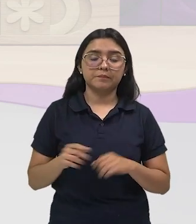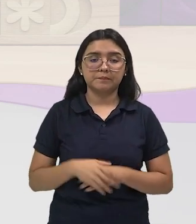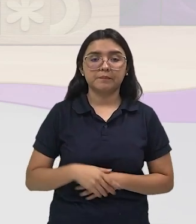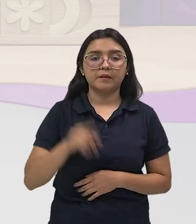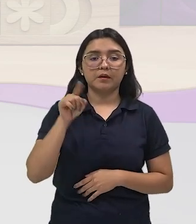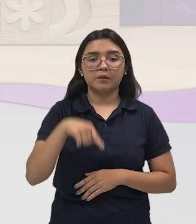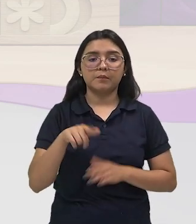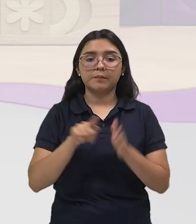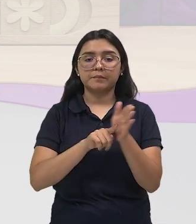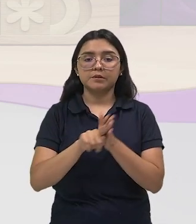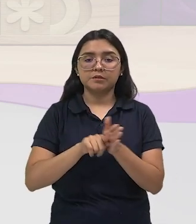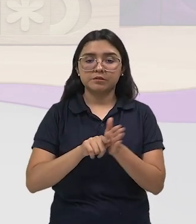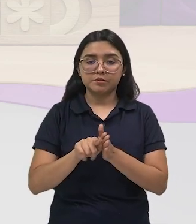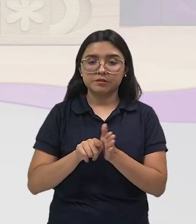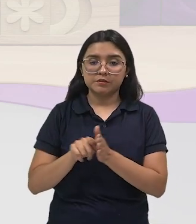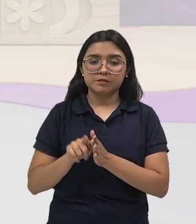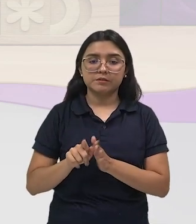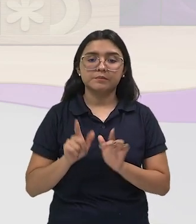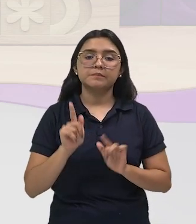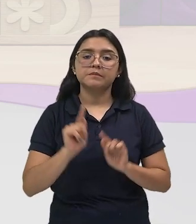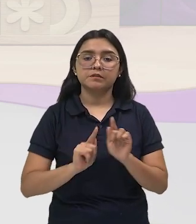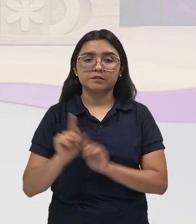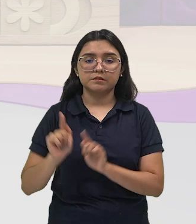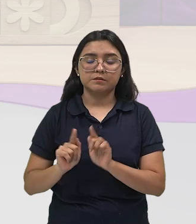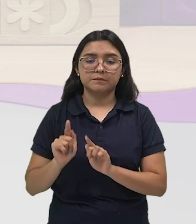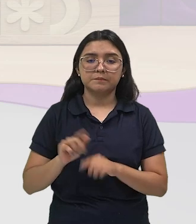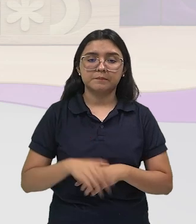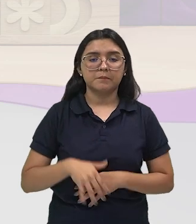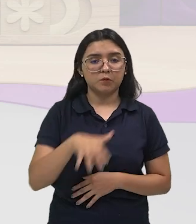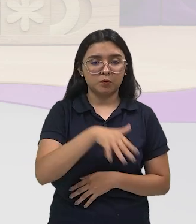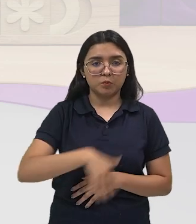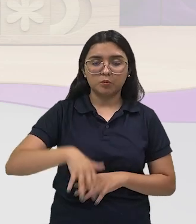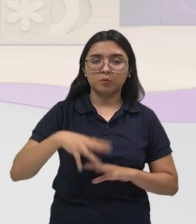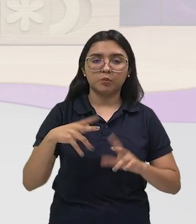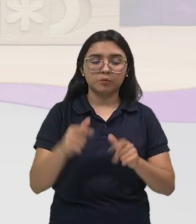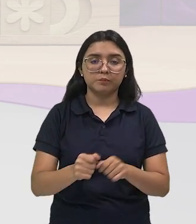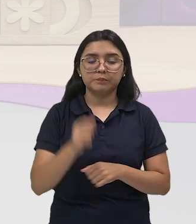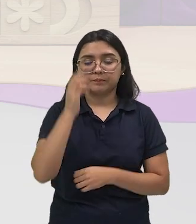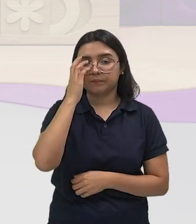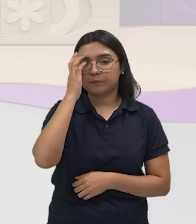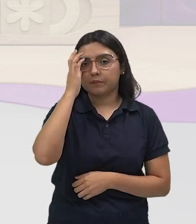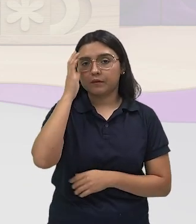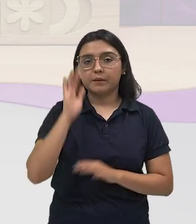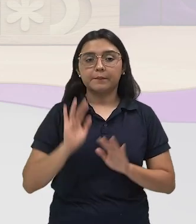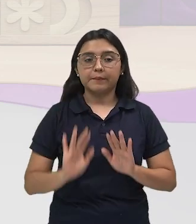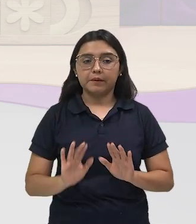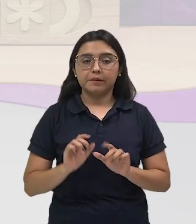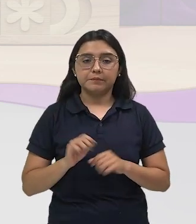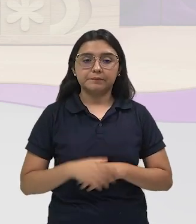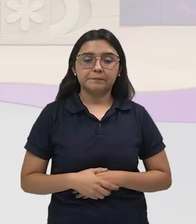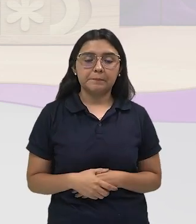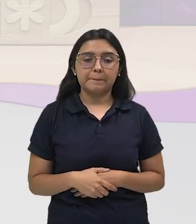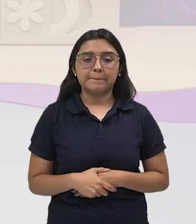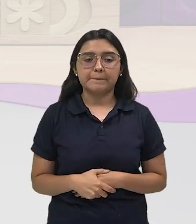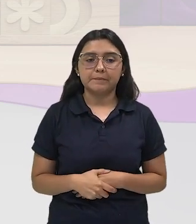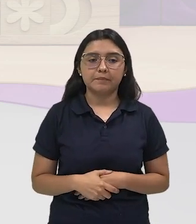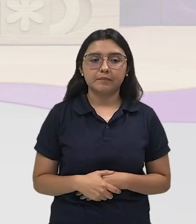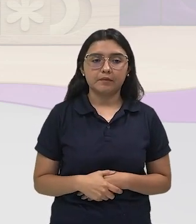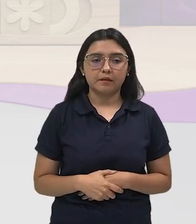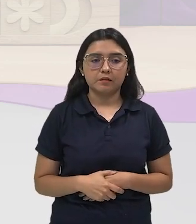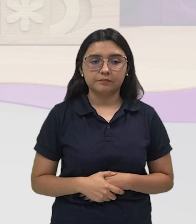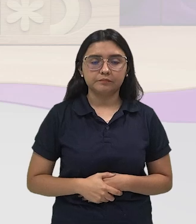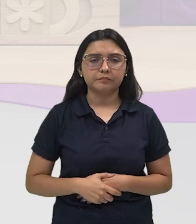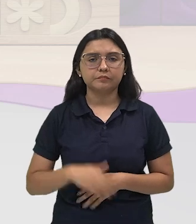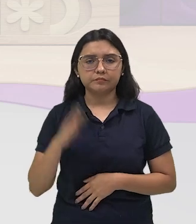de uma pesquisa censitária, eu estou pegando todo mundo. Agora, eu conheço